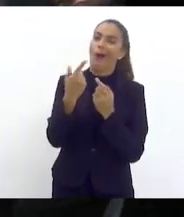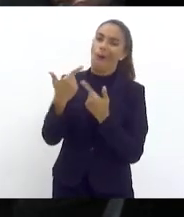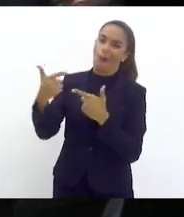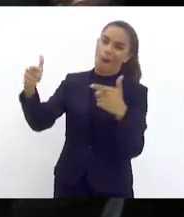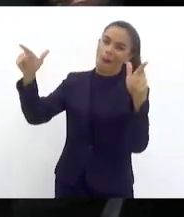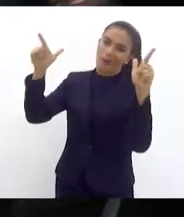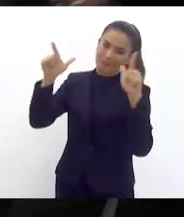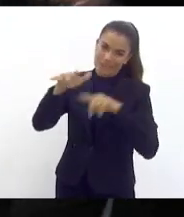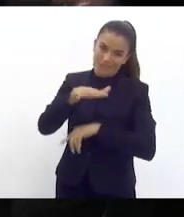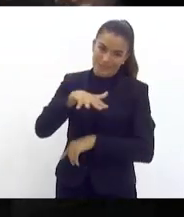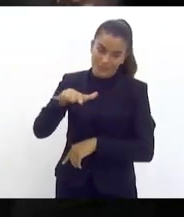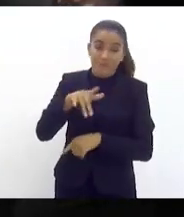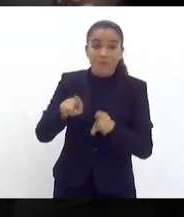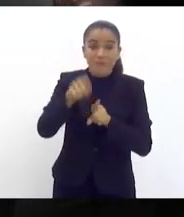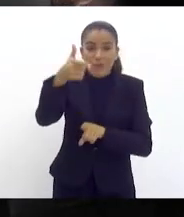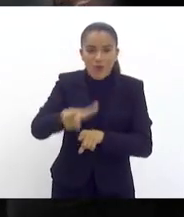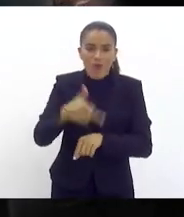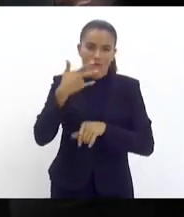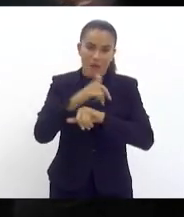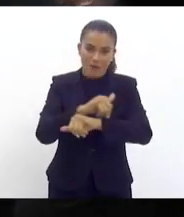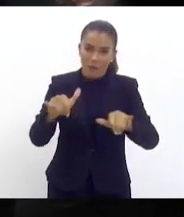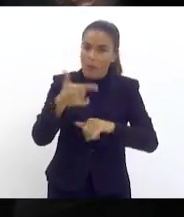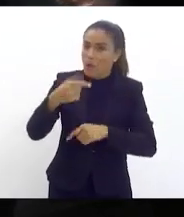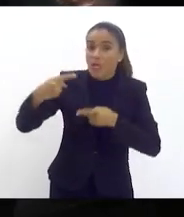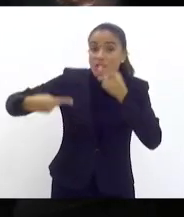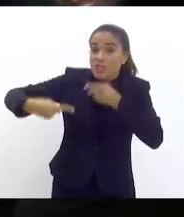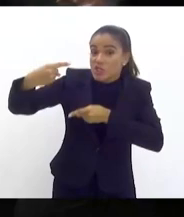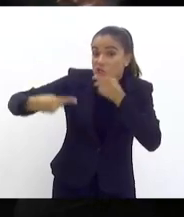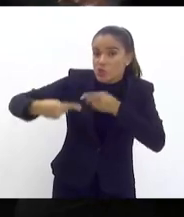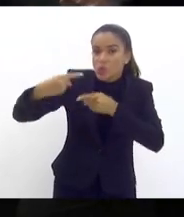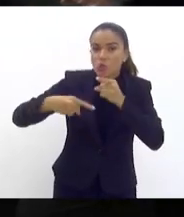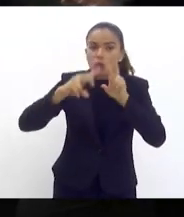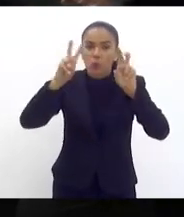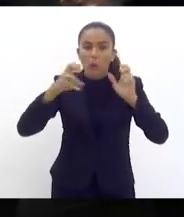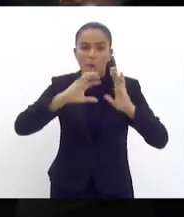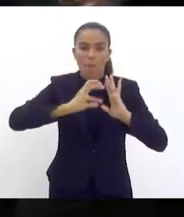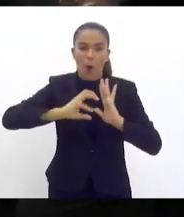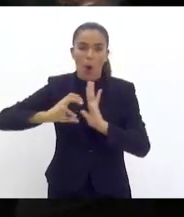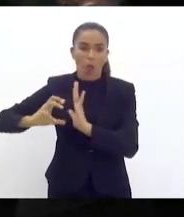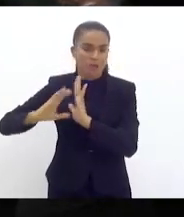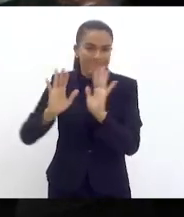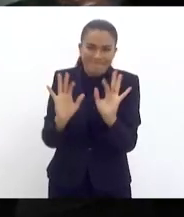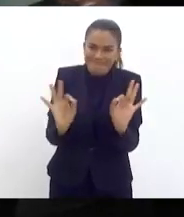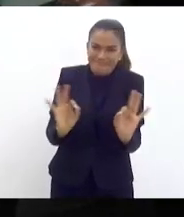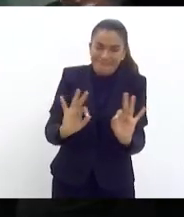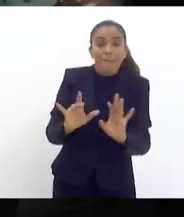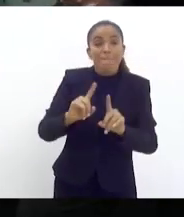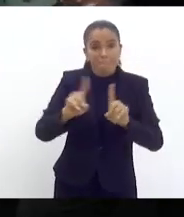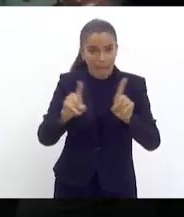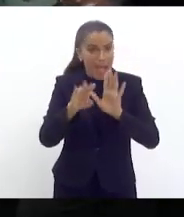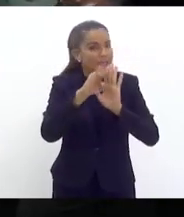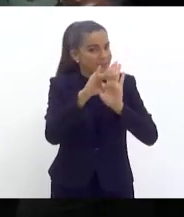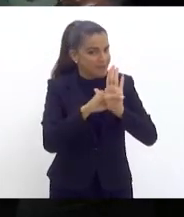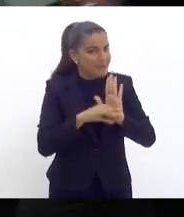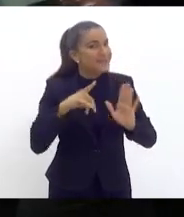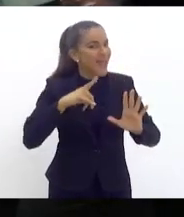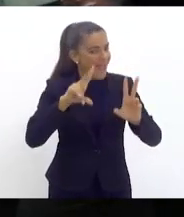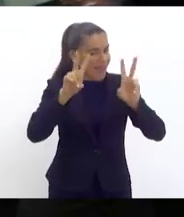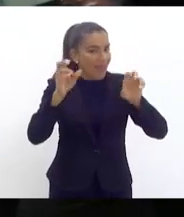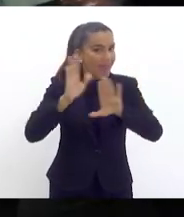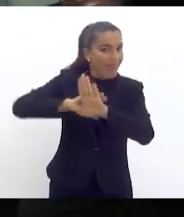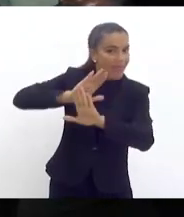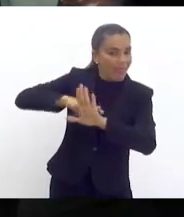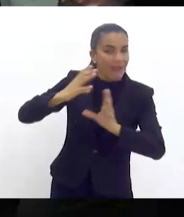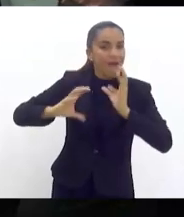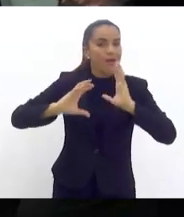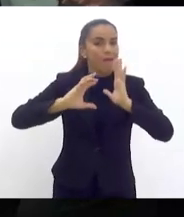aí, mais uma vez dizendo, não tem aqui a discussão de contorno ideológico, por mais que a matéria tenha esse aspecto. O fato é o